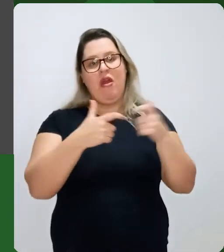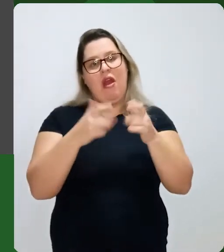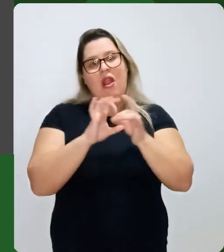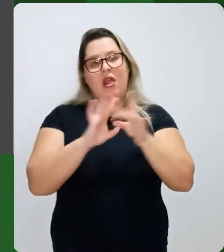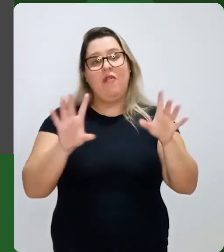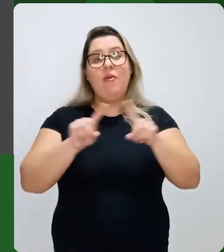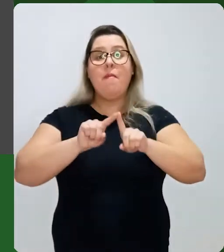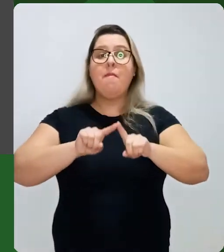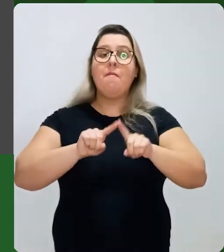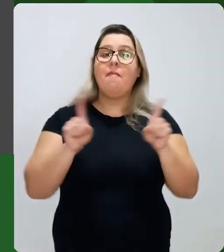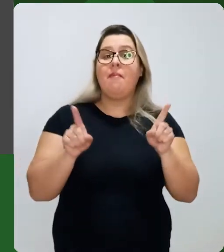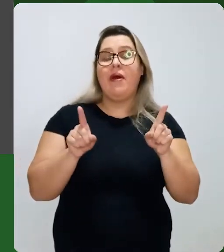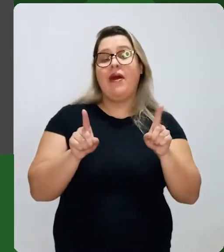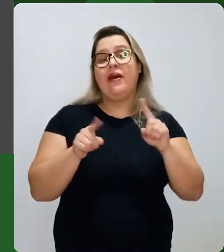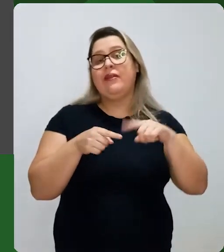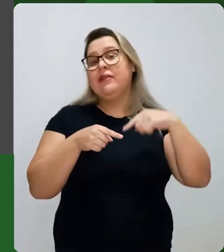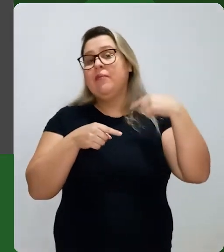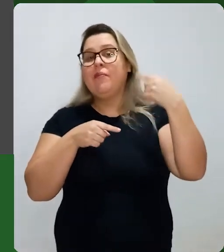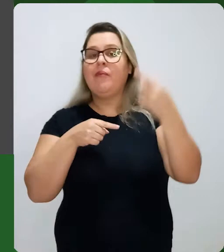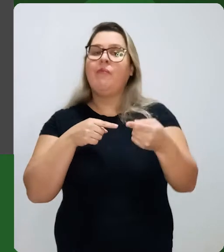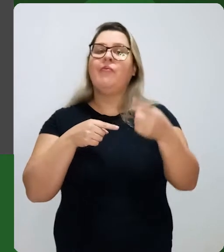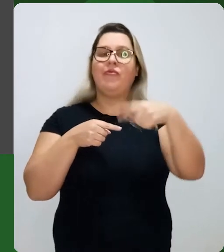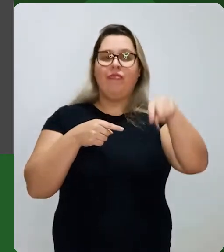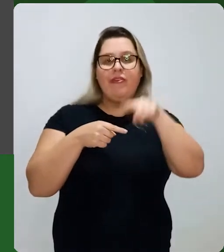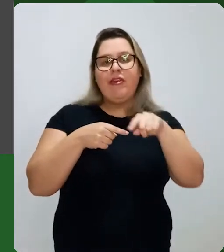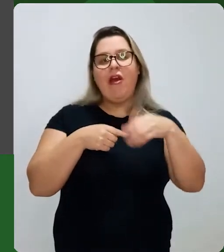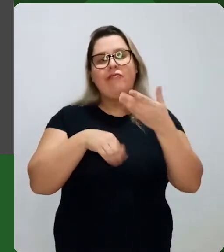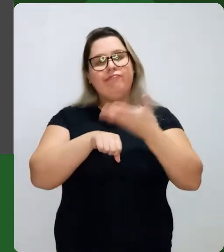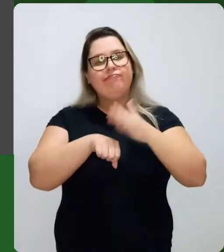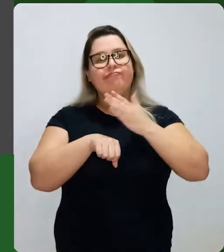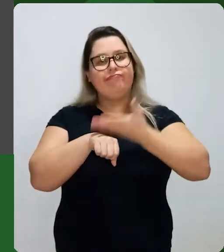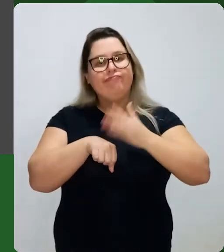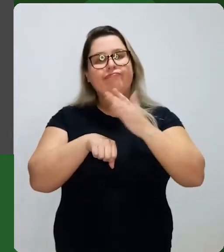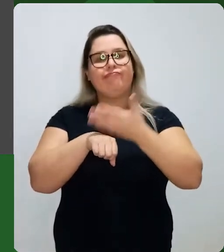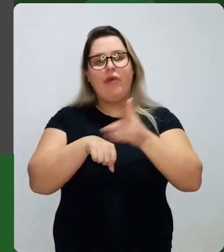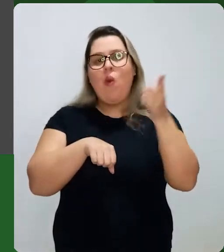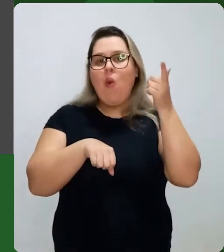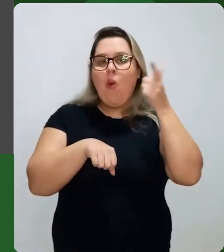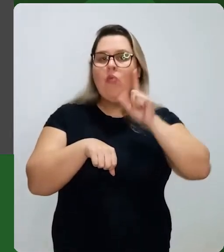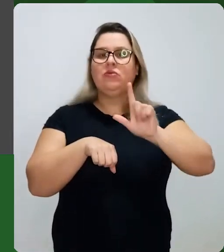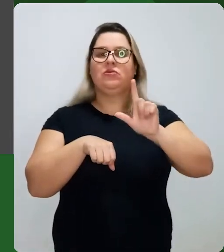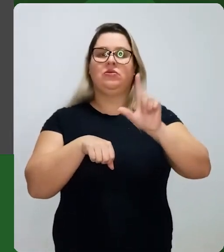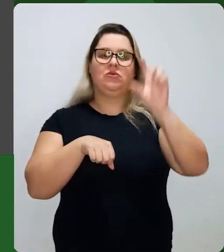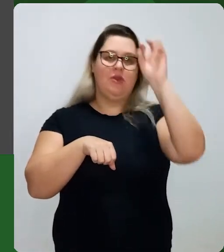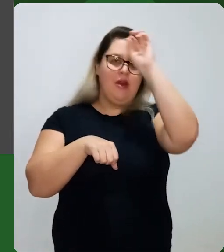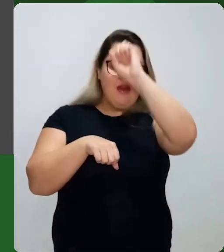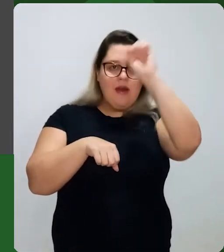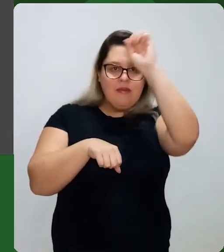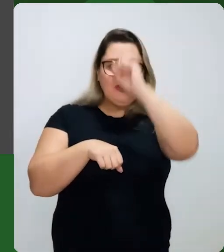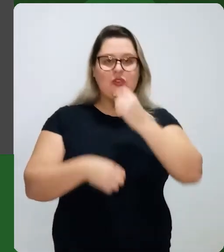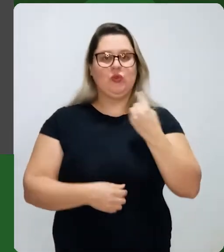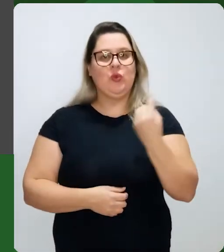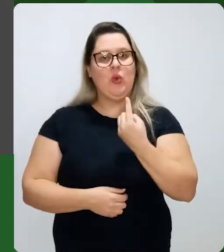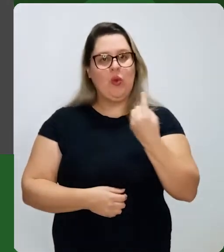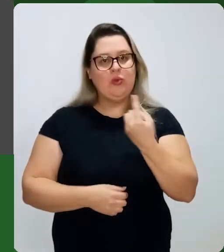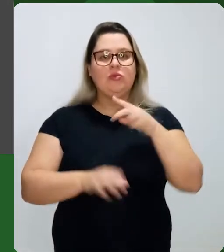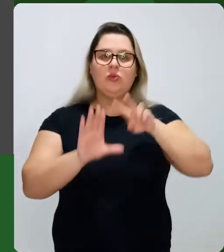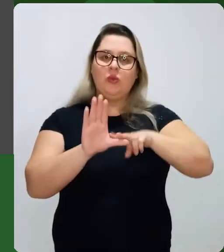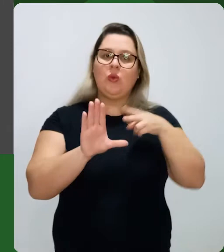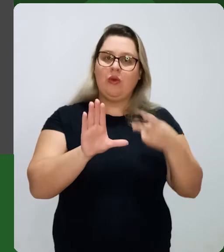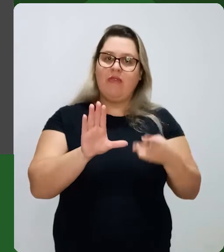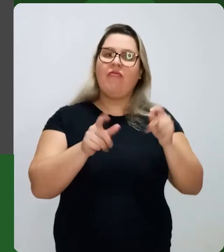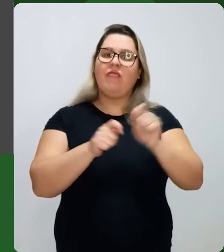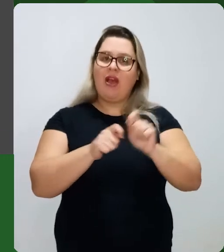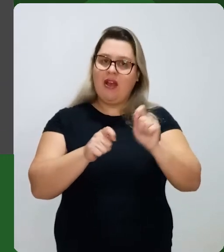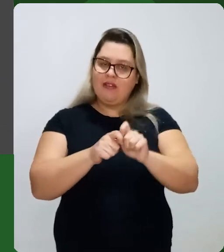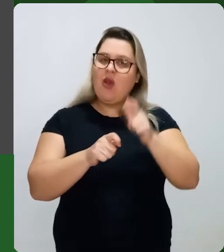vai ser só num período mais adiante, depois que vocês estiverem conseguindo fazer o croquis sozinhos, estejam,